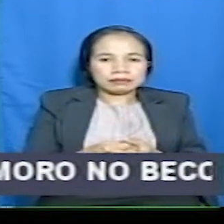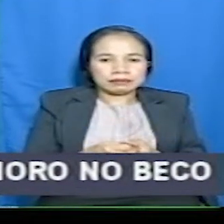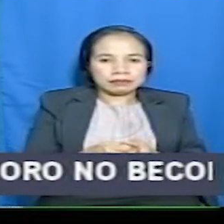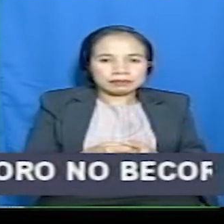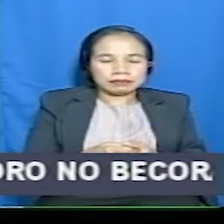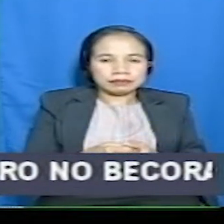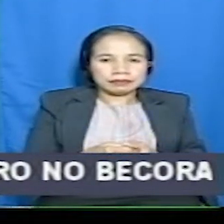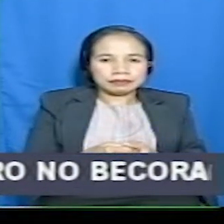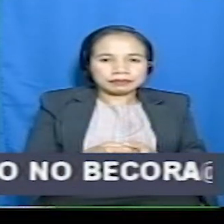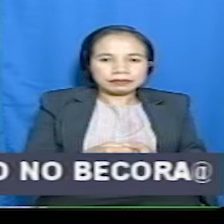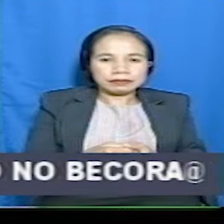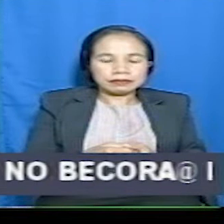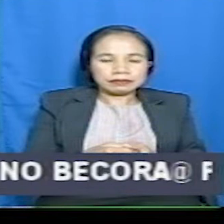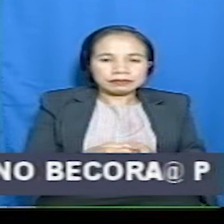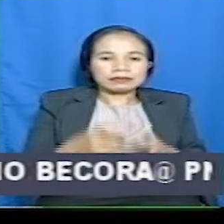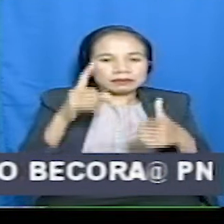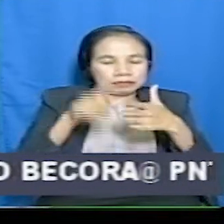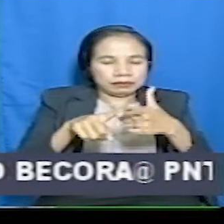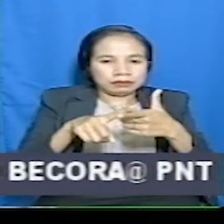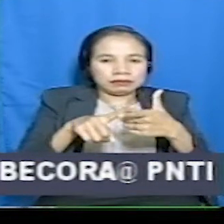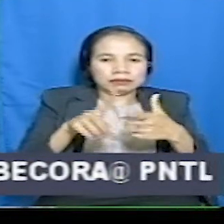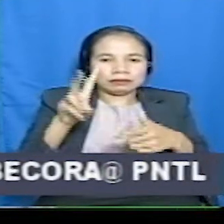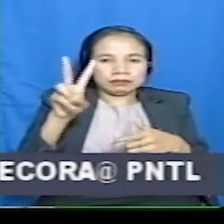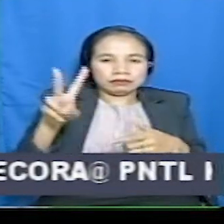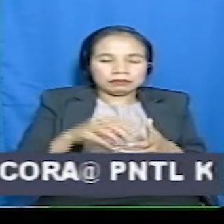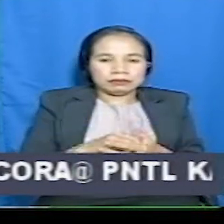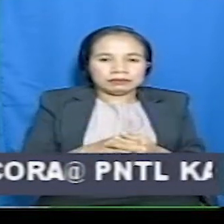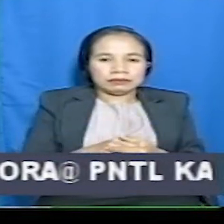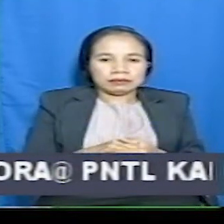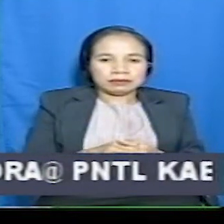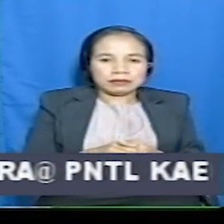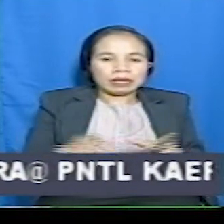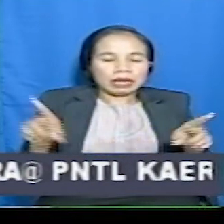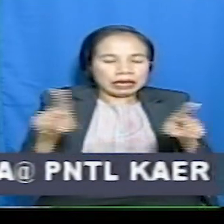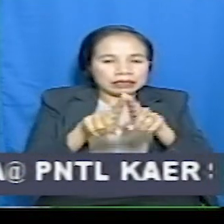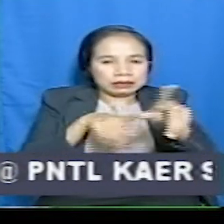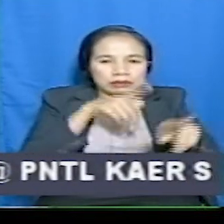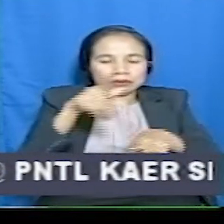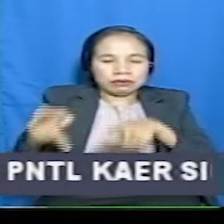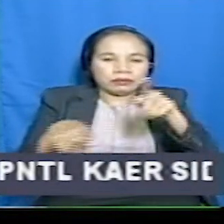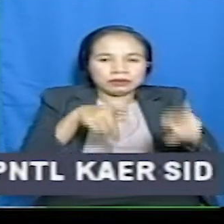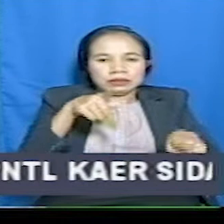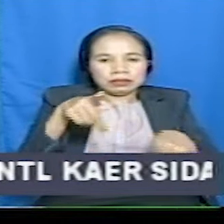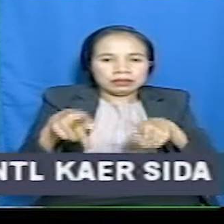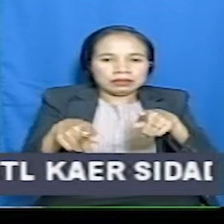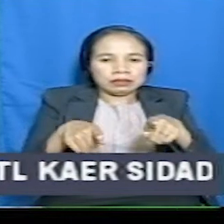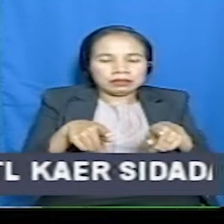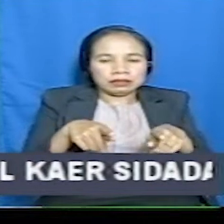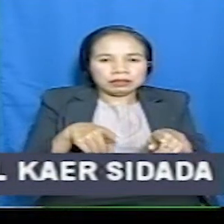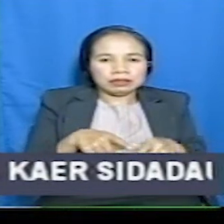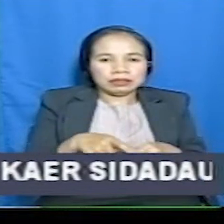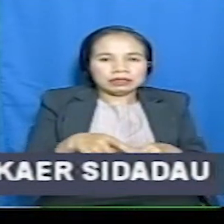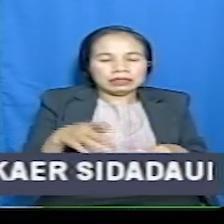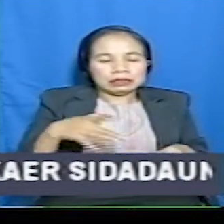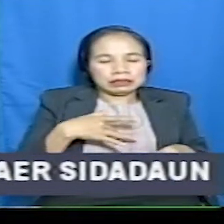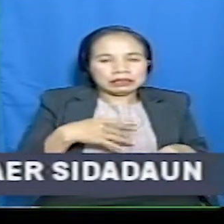Lima! Segundo, o Lula Comunidade e a